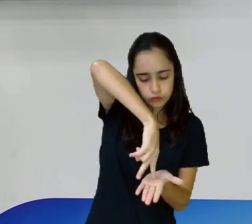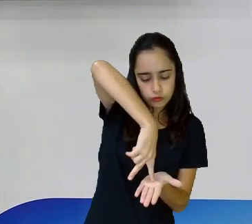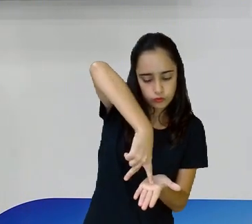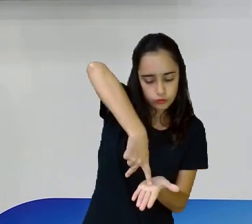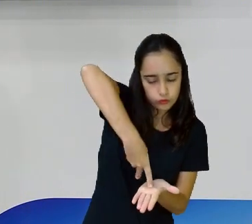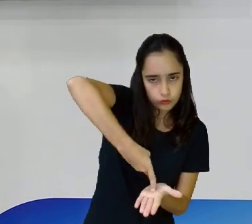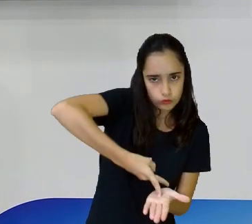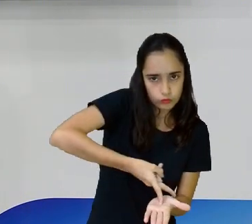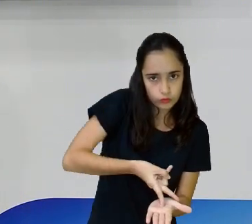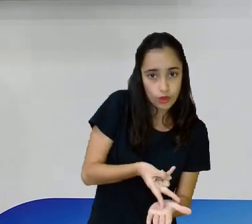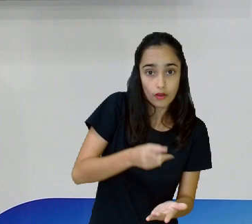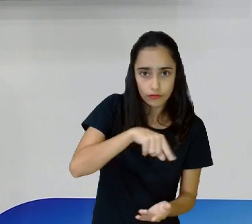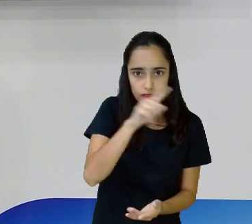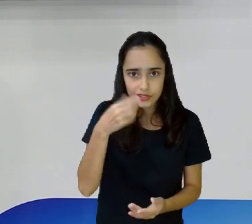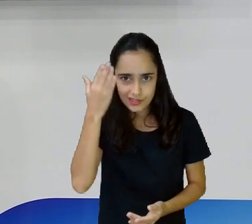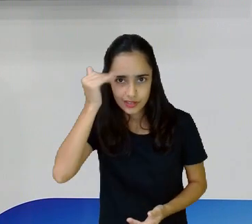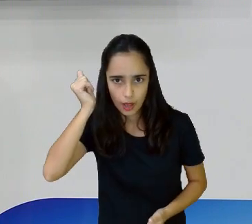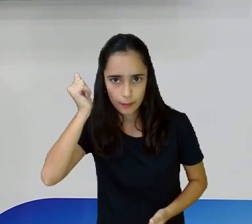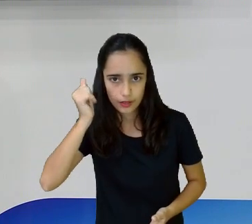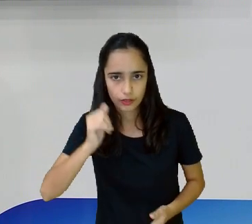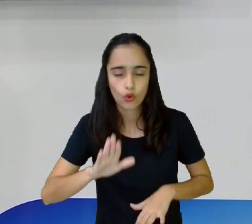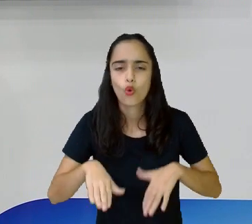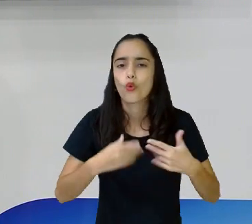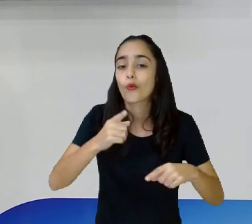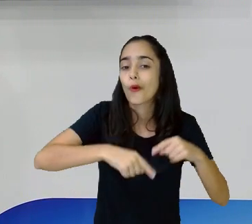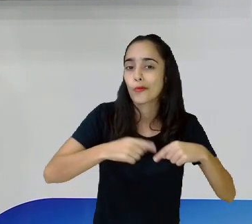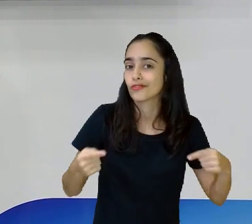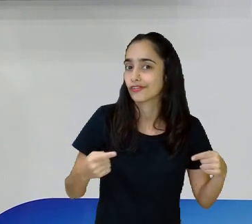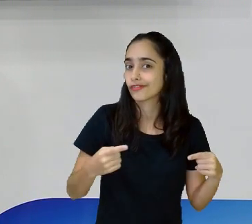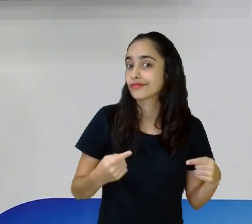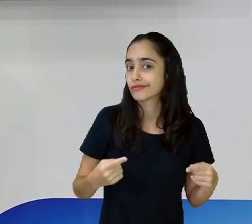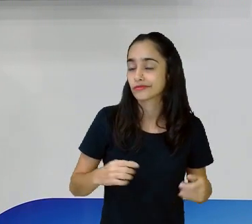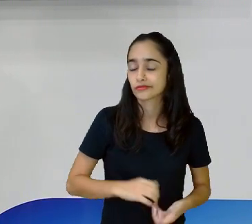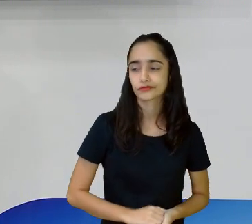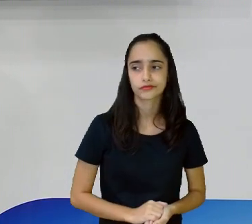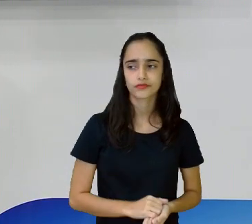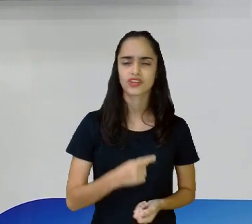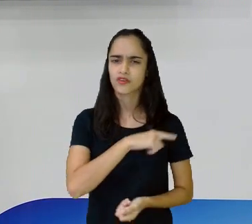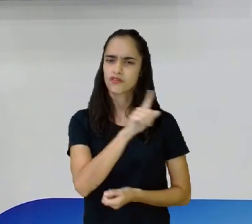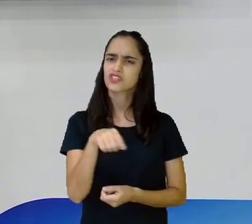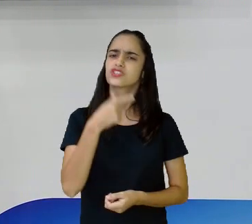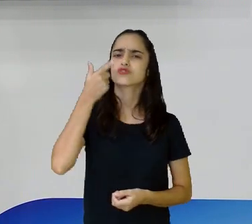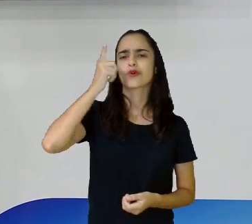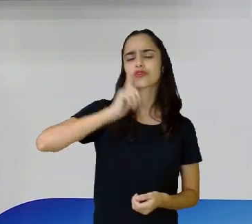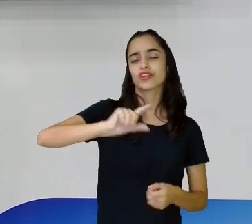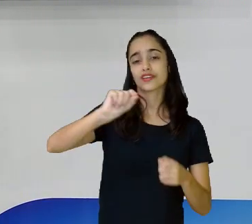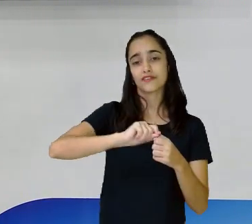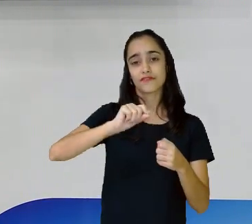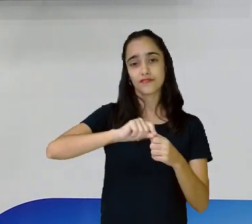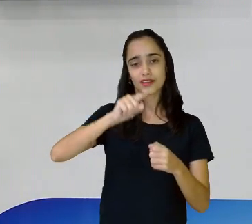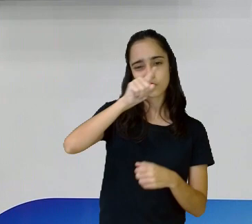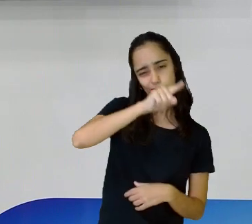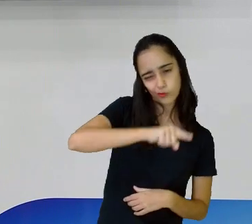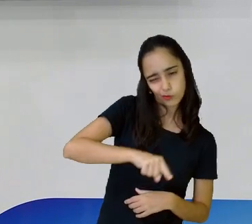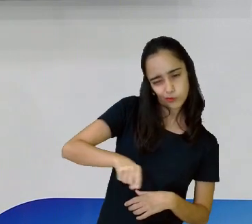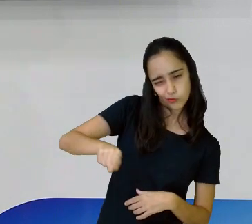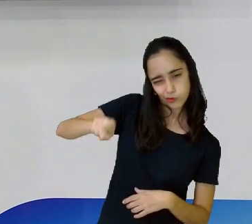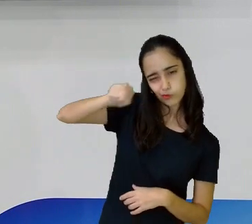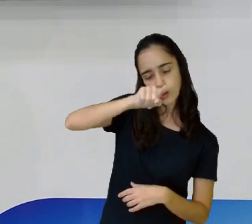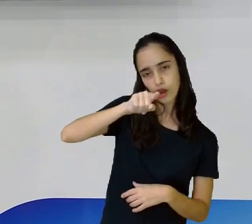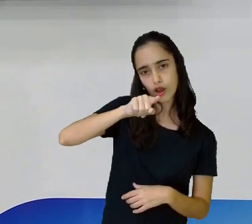inclusive, nas escolas têm. Você consegue fazer o ângulo com o compasso. Você consegue desenhar esses